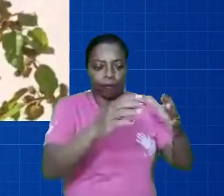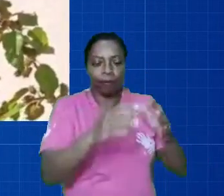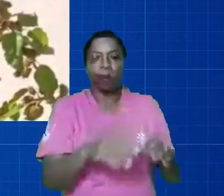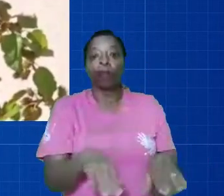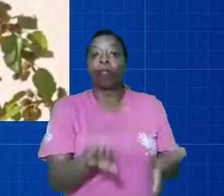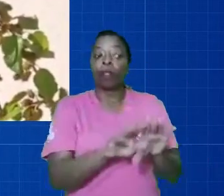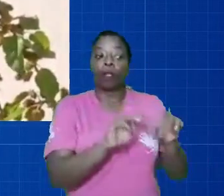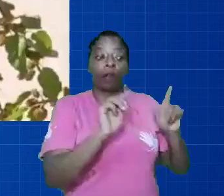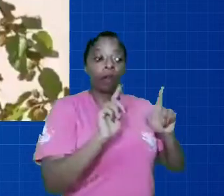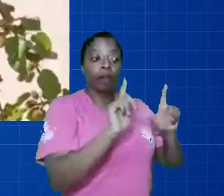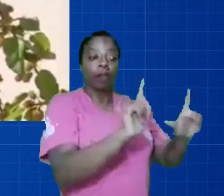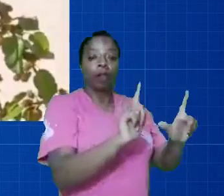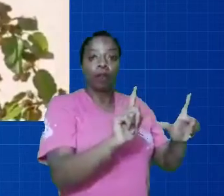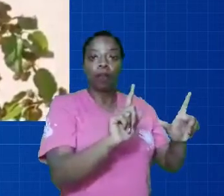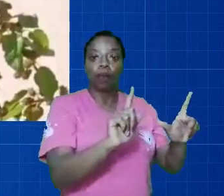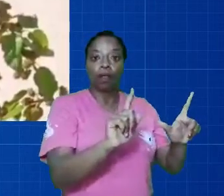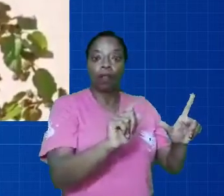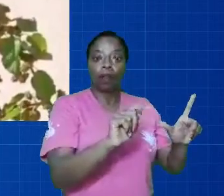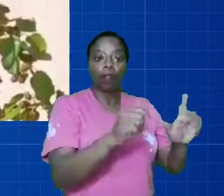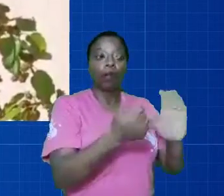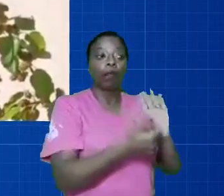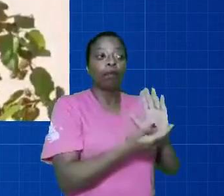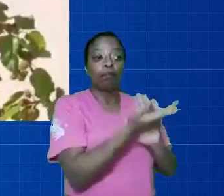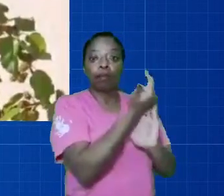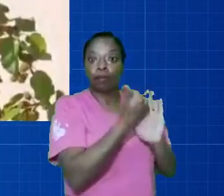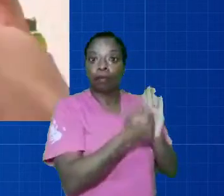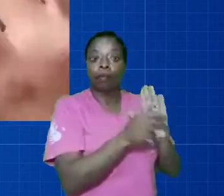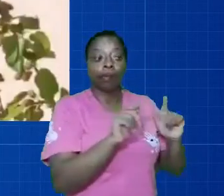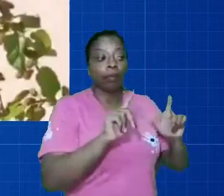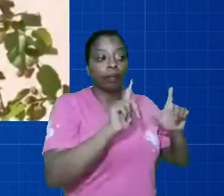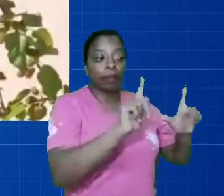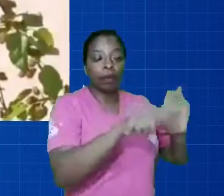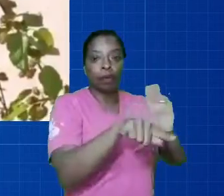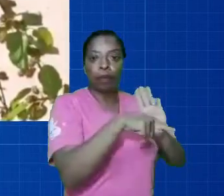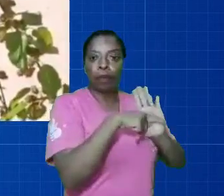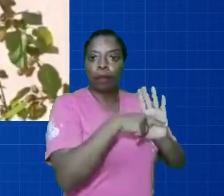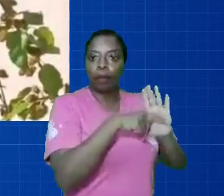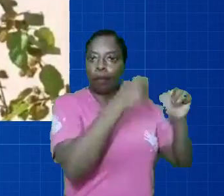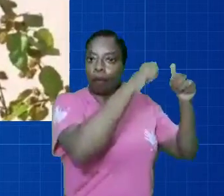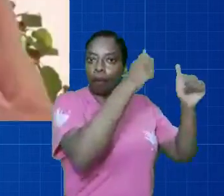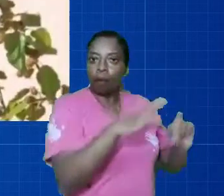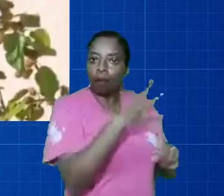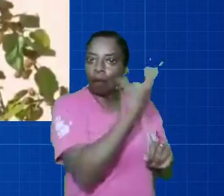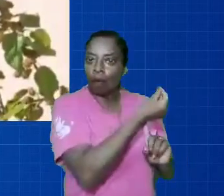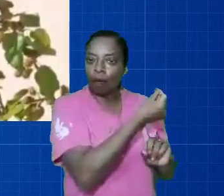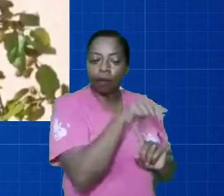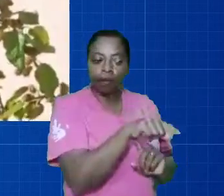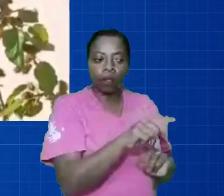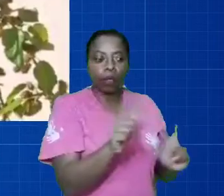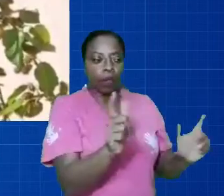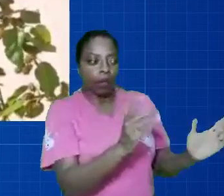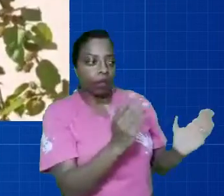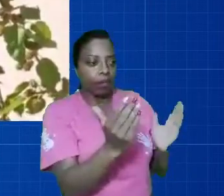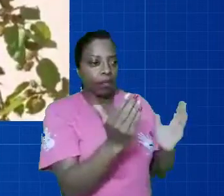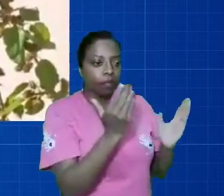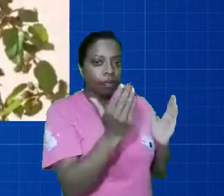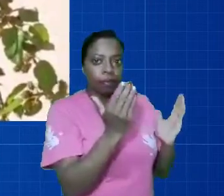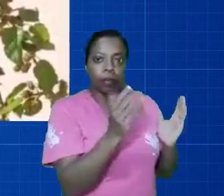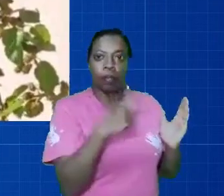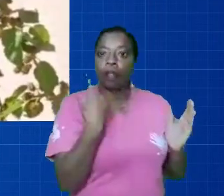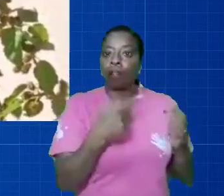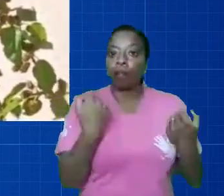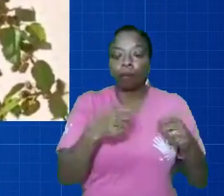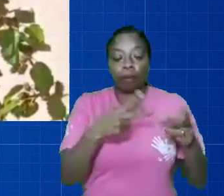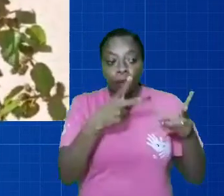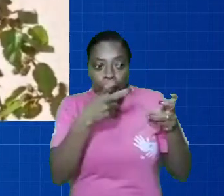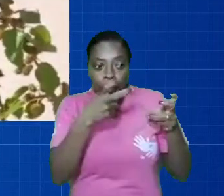e ela colocou a fruta também em cima da mesa para que a gente pudesse perceber tanto na obra quanto na fruta exposta para a gente